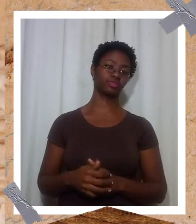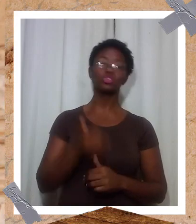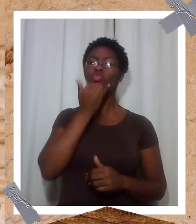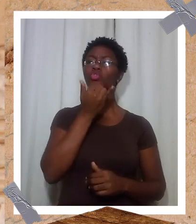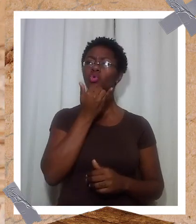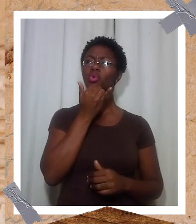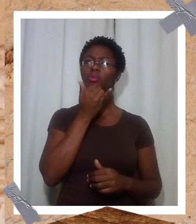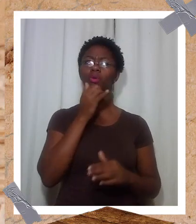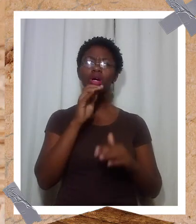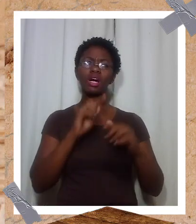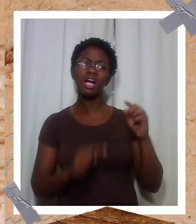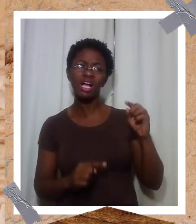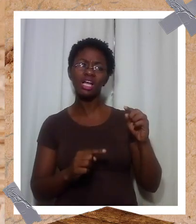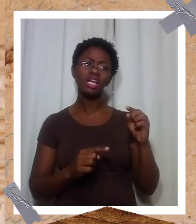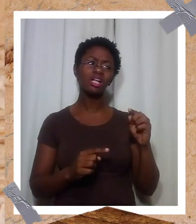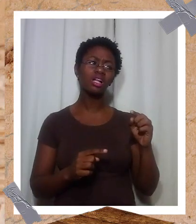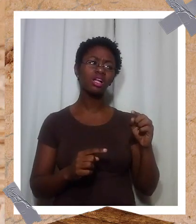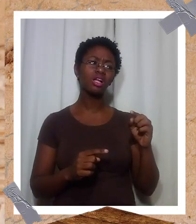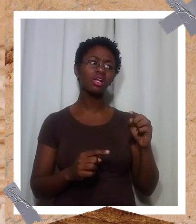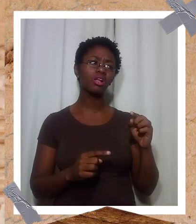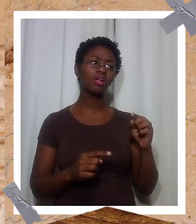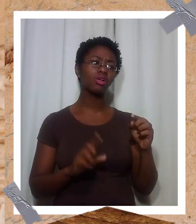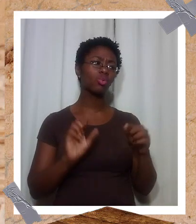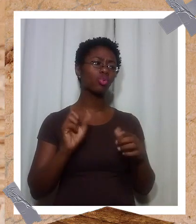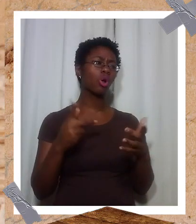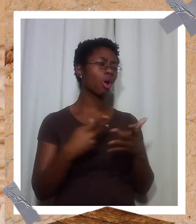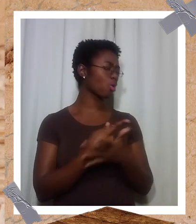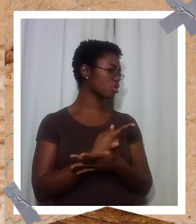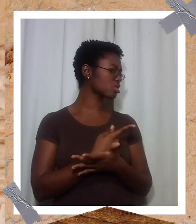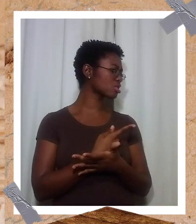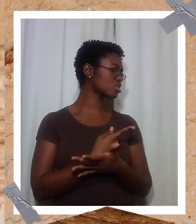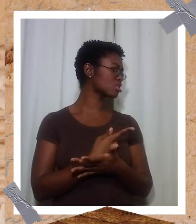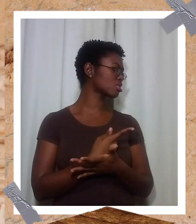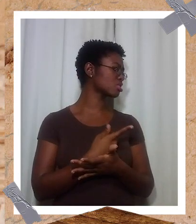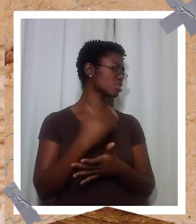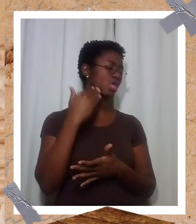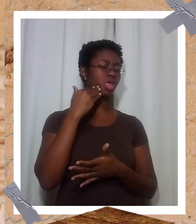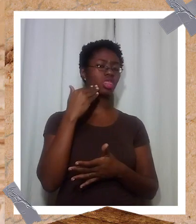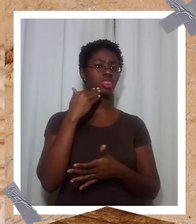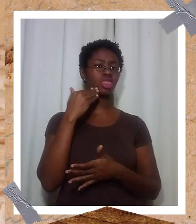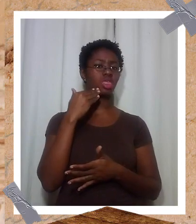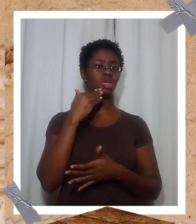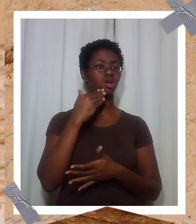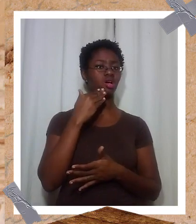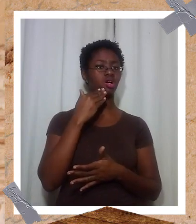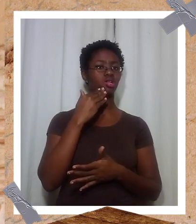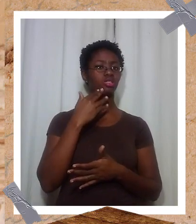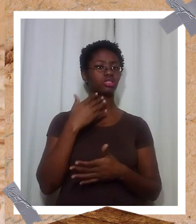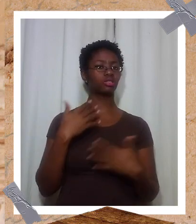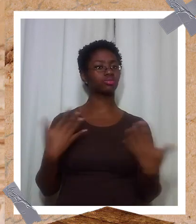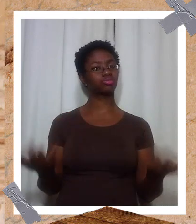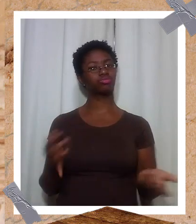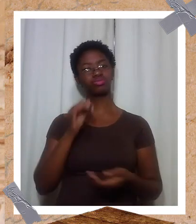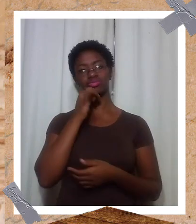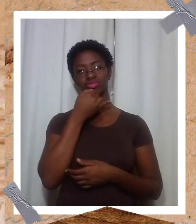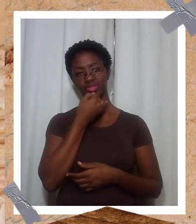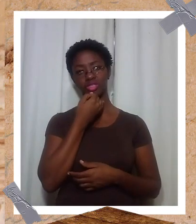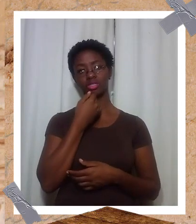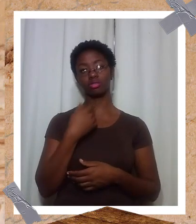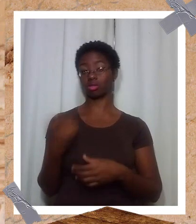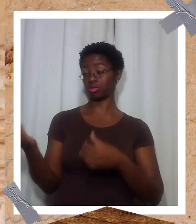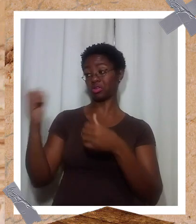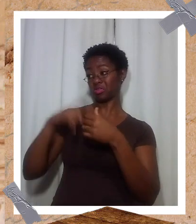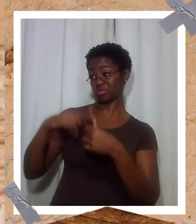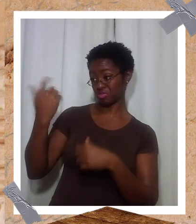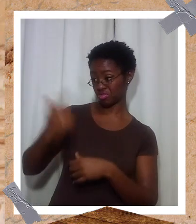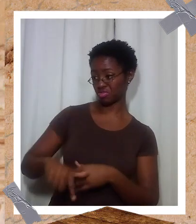Otávio caiu. Caiu? Será que foi a bateria? Não. Poxa. Bom, tenho certeza que a FUP vai trazer ele